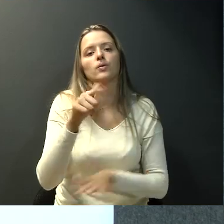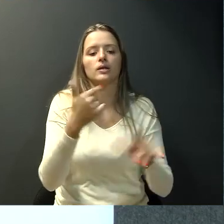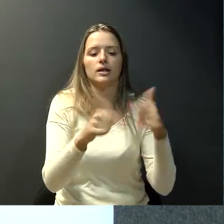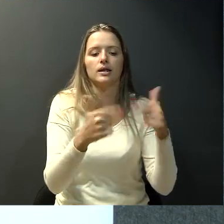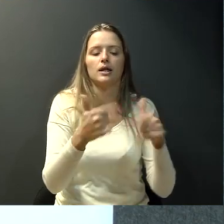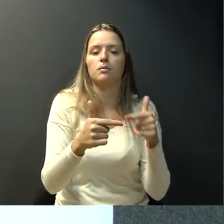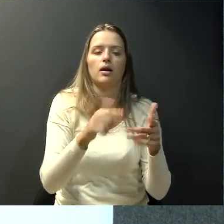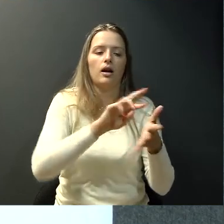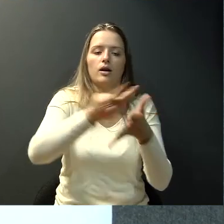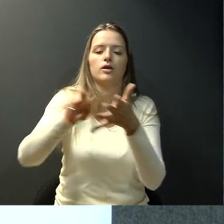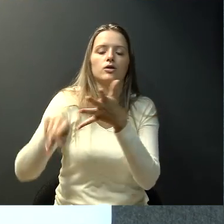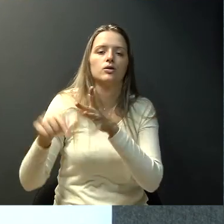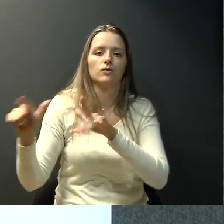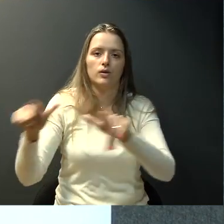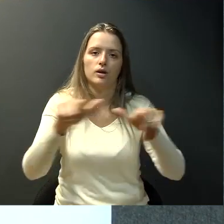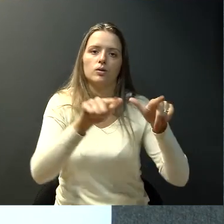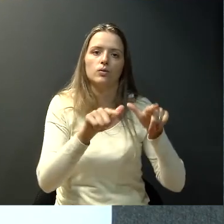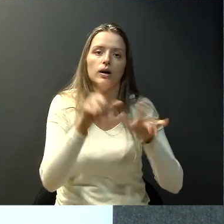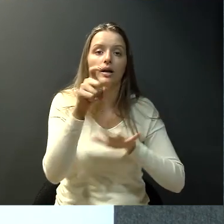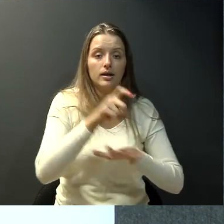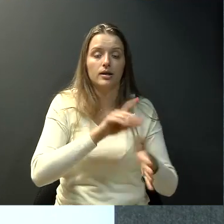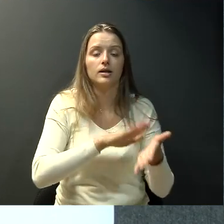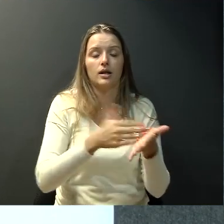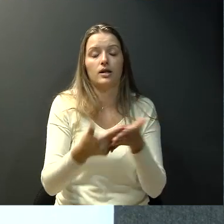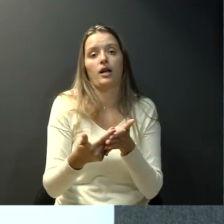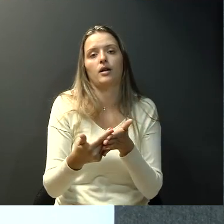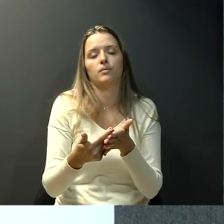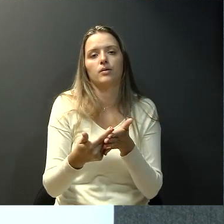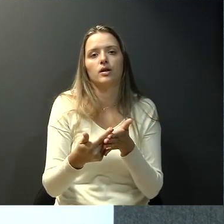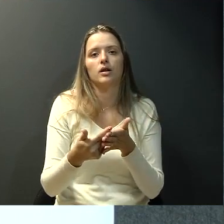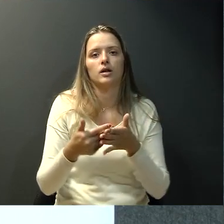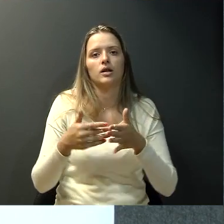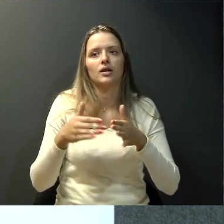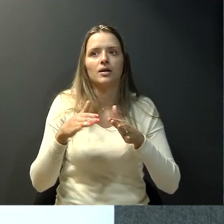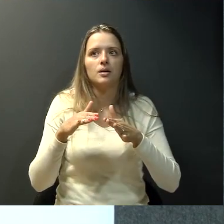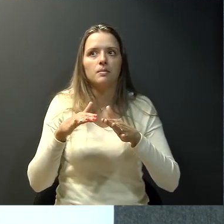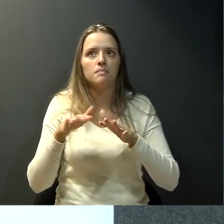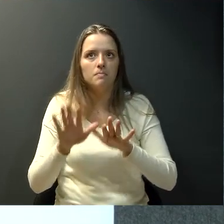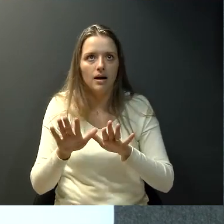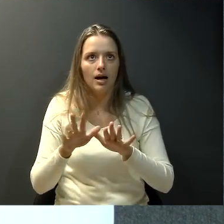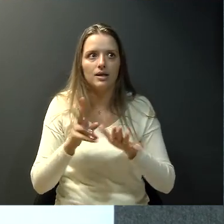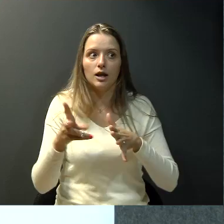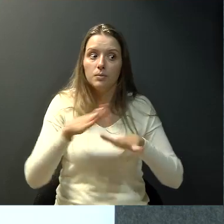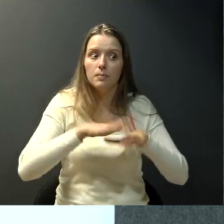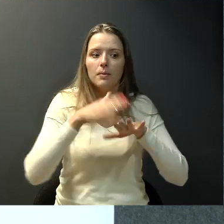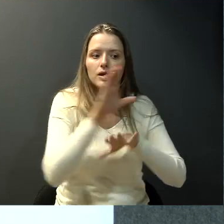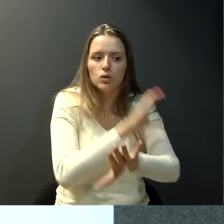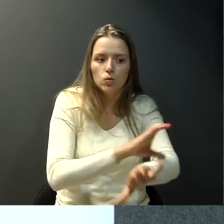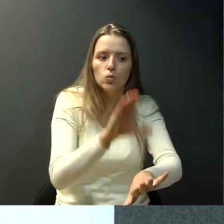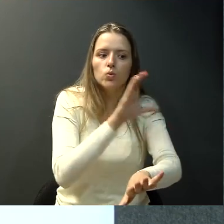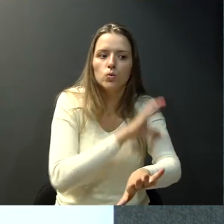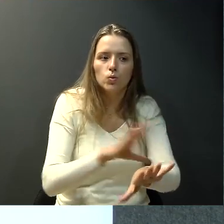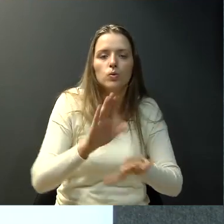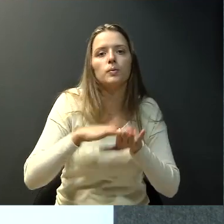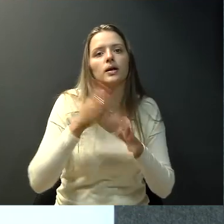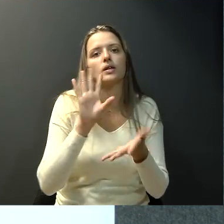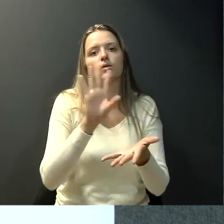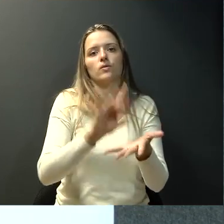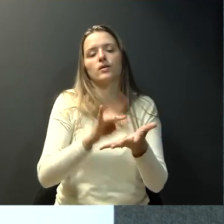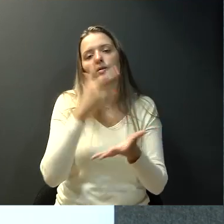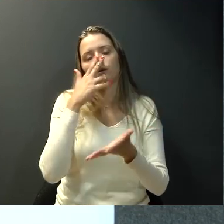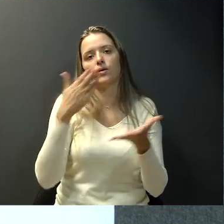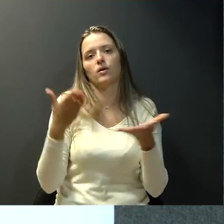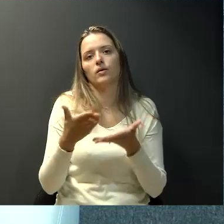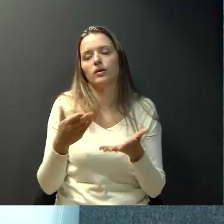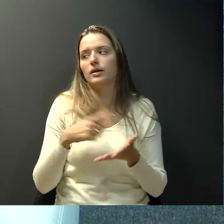trabalhar em vários lugares, né? De intérprete mesmo, mas assim, está cada vez afunilando mais, de ter outros cursos, outras faculdades como